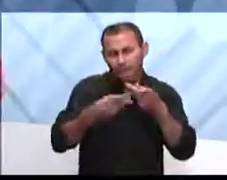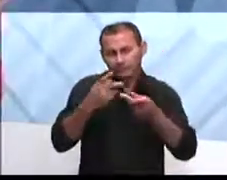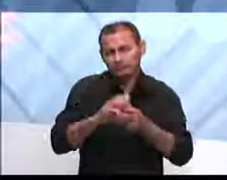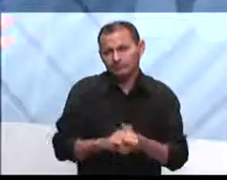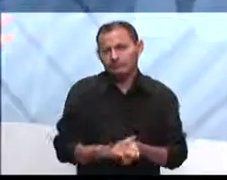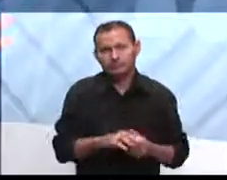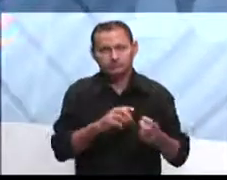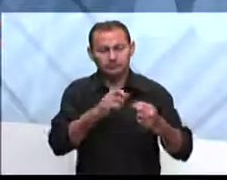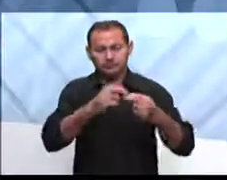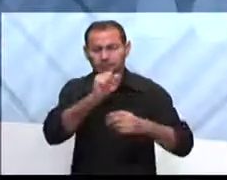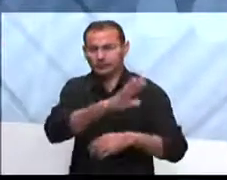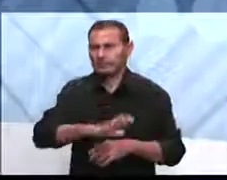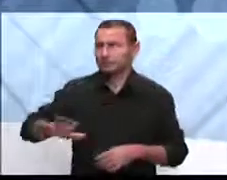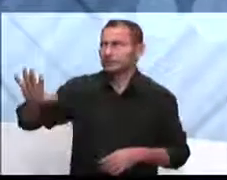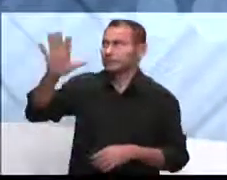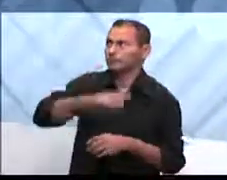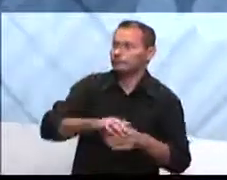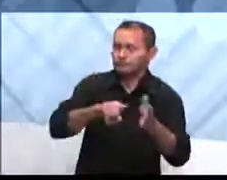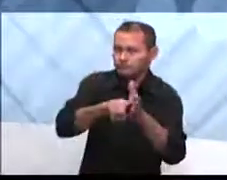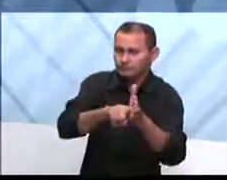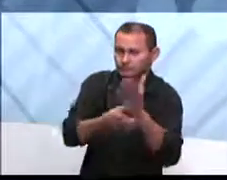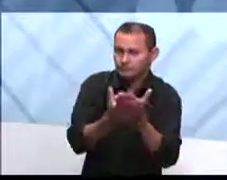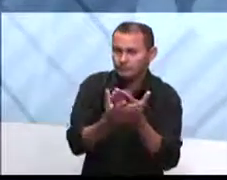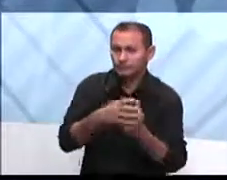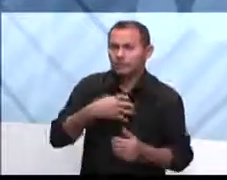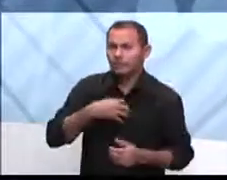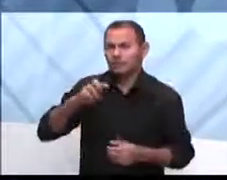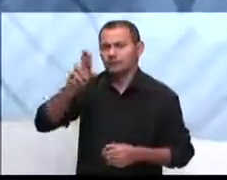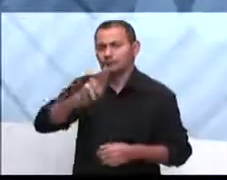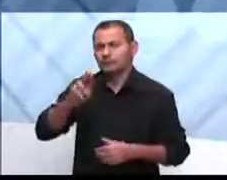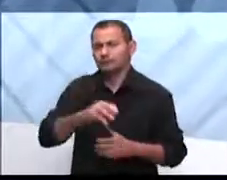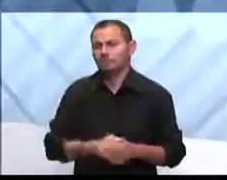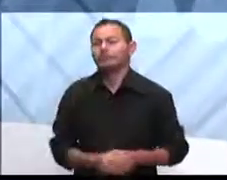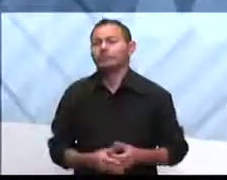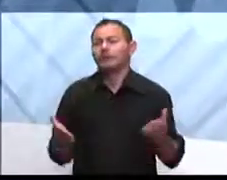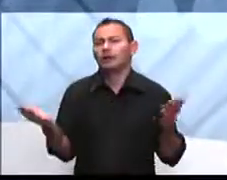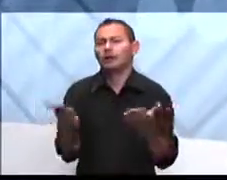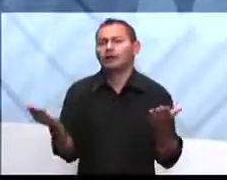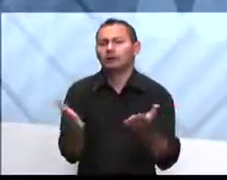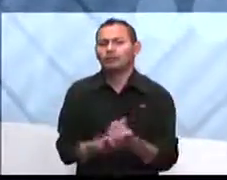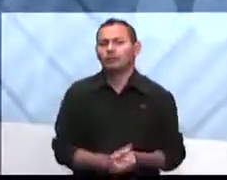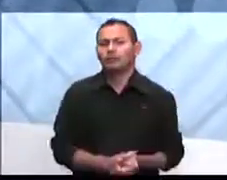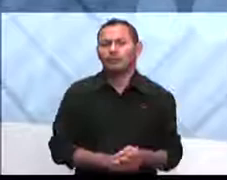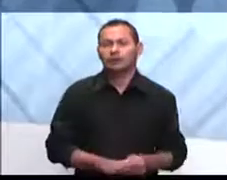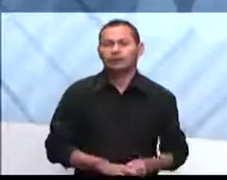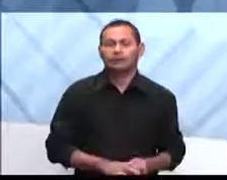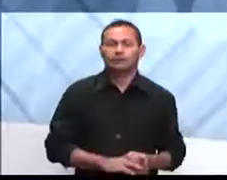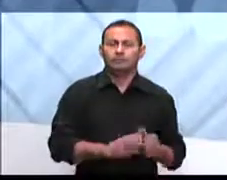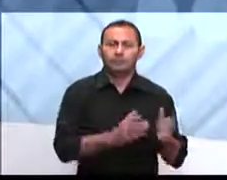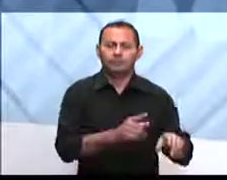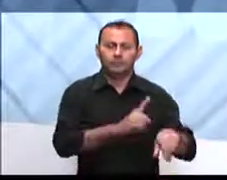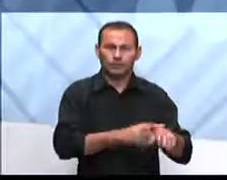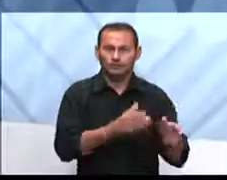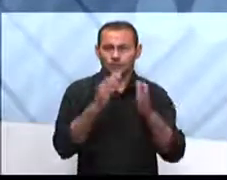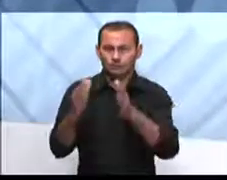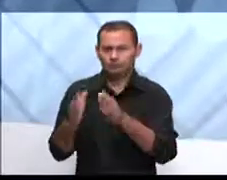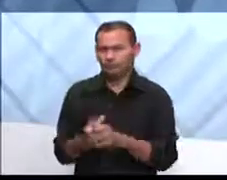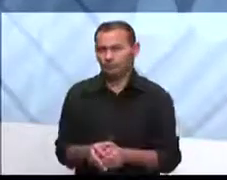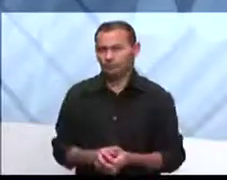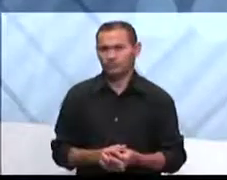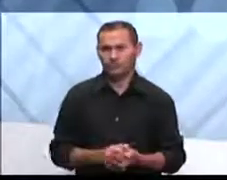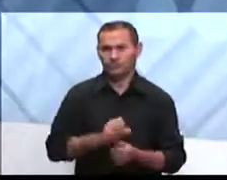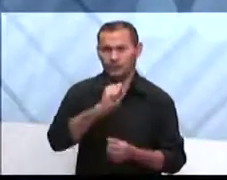dos aspectos gerais da pesquisa perfil do consumidor e vamos então para outra etapa na